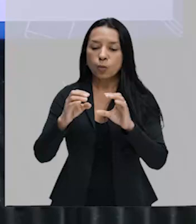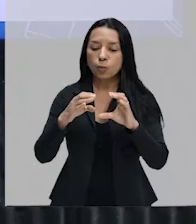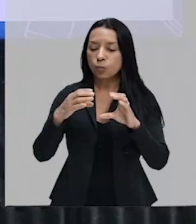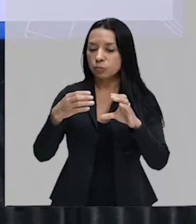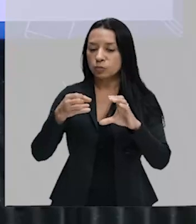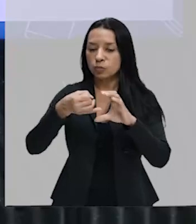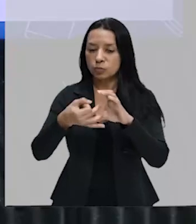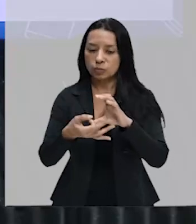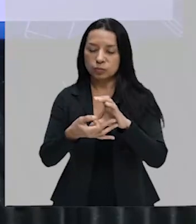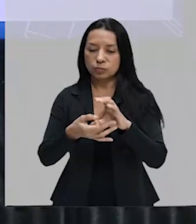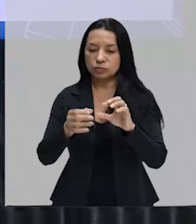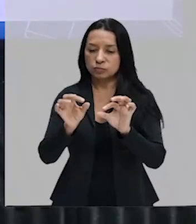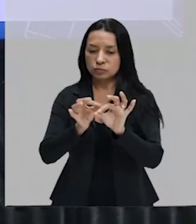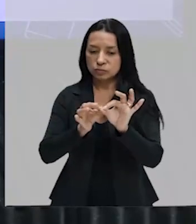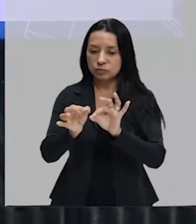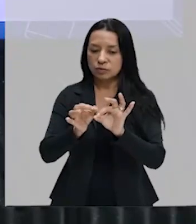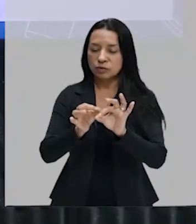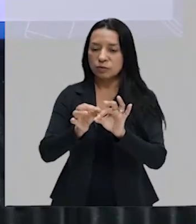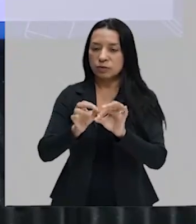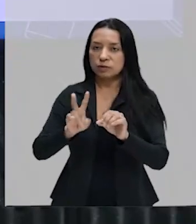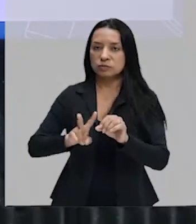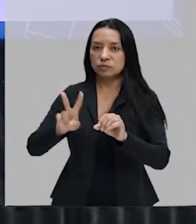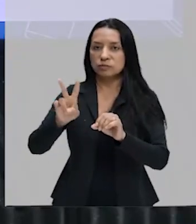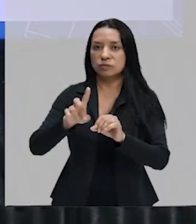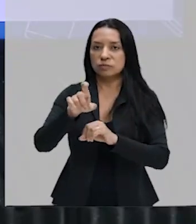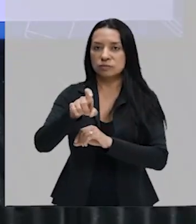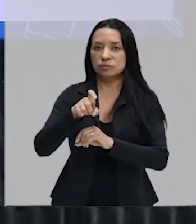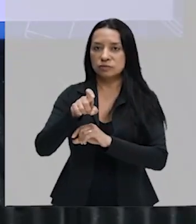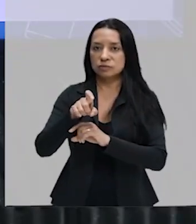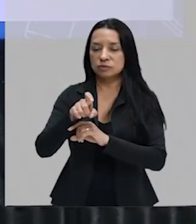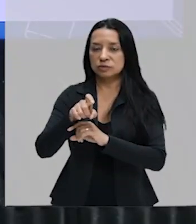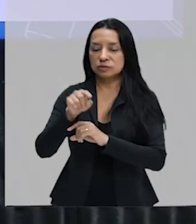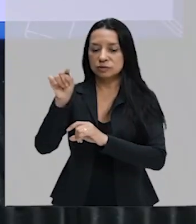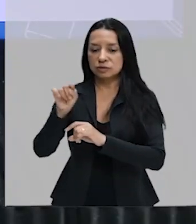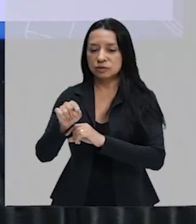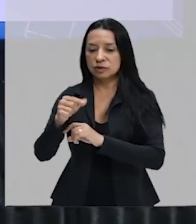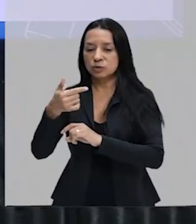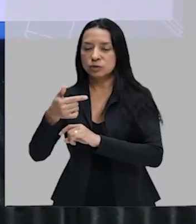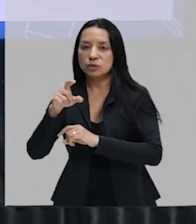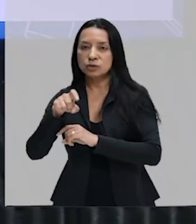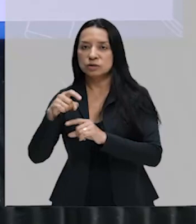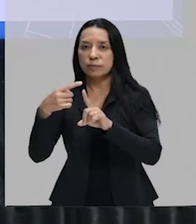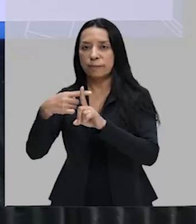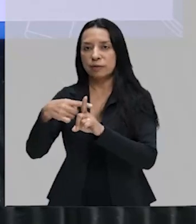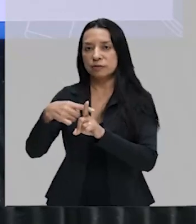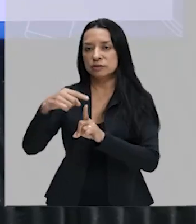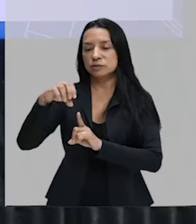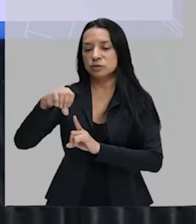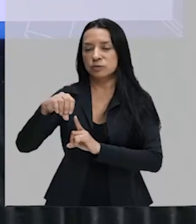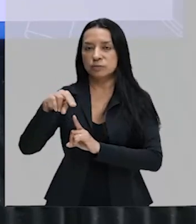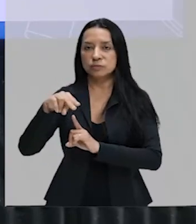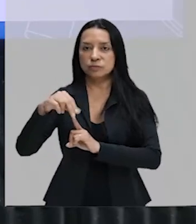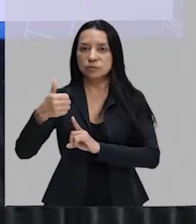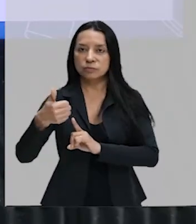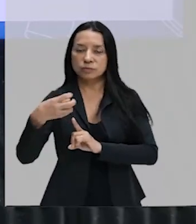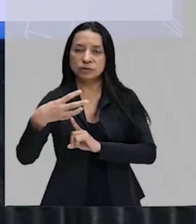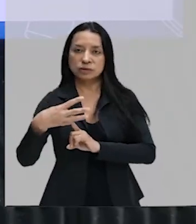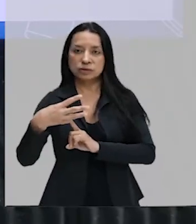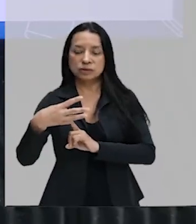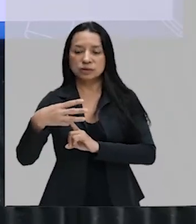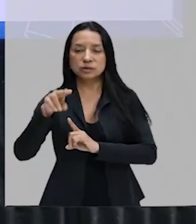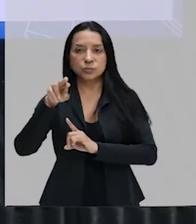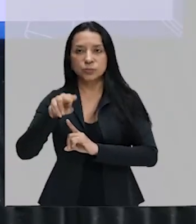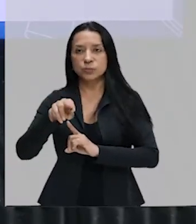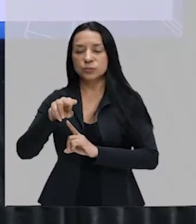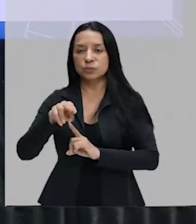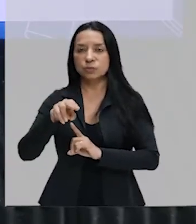formado pelo valor de x, né, o elemento x, está o quê? 2x mais 9 é igual a 13, e isso é a